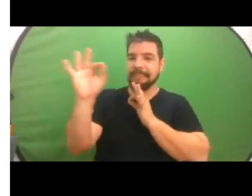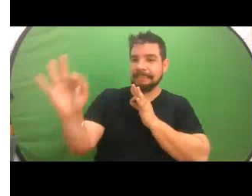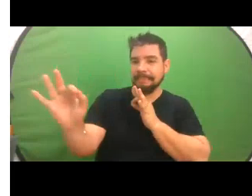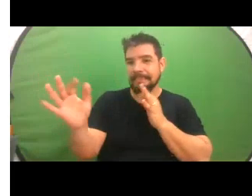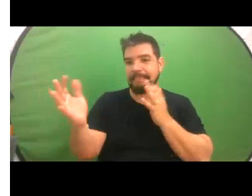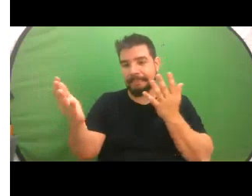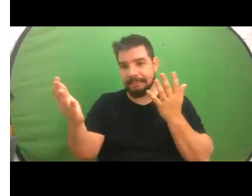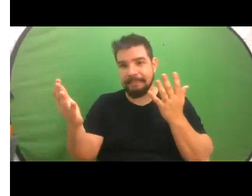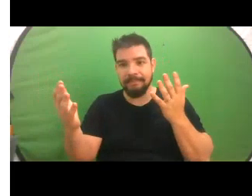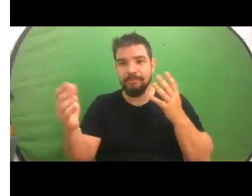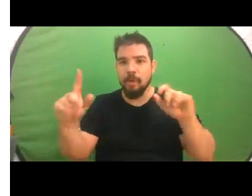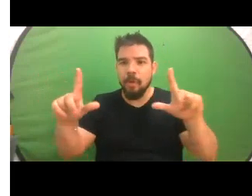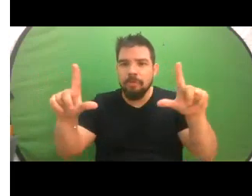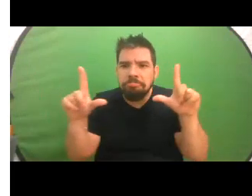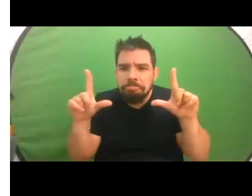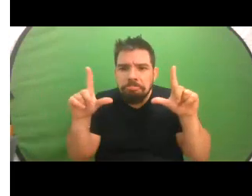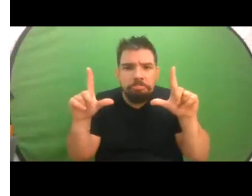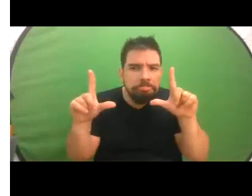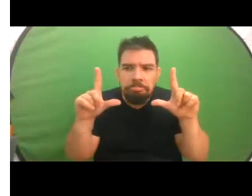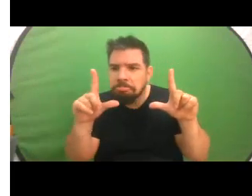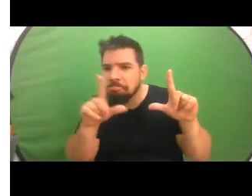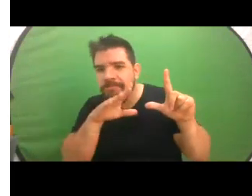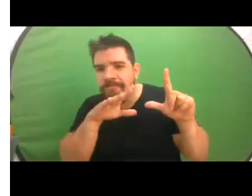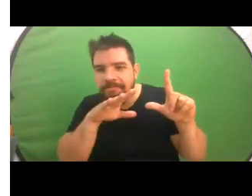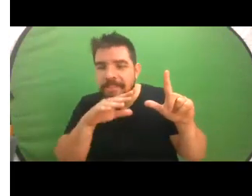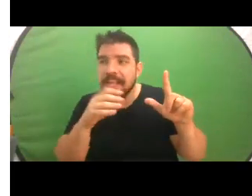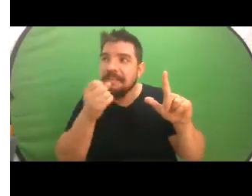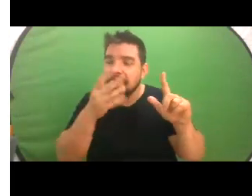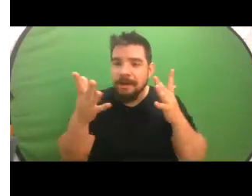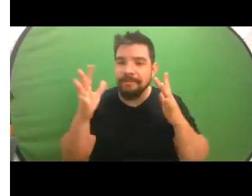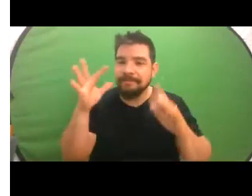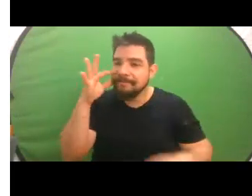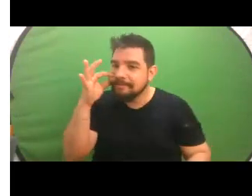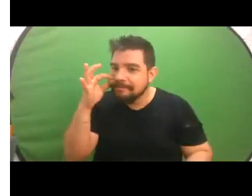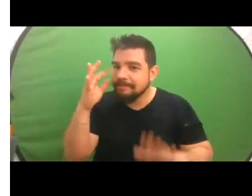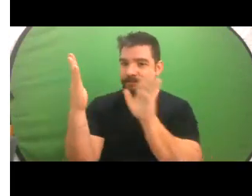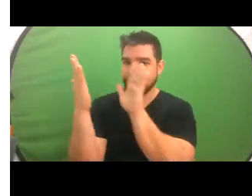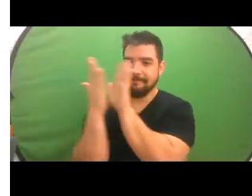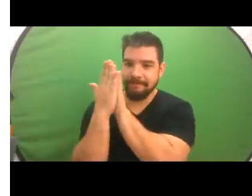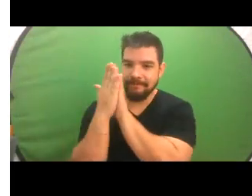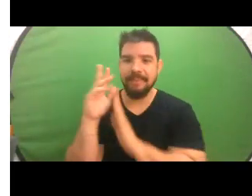aqui na nossa telinha. Então, a gente vai ter esse momento bom de nos vermos, né?